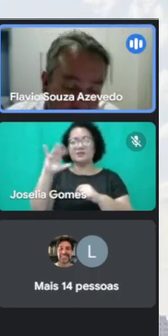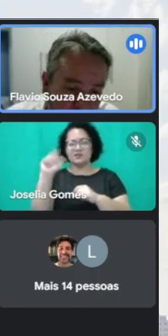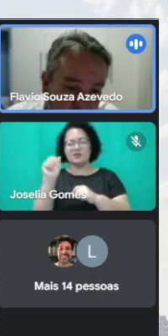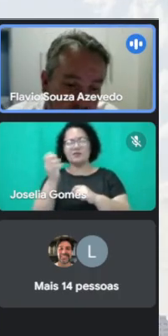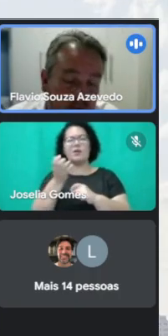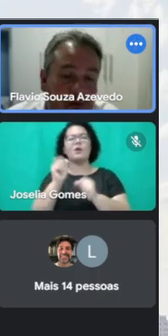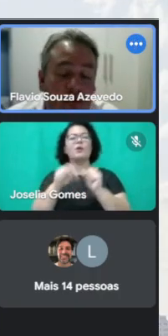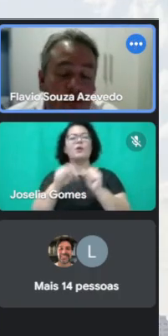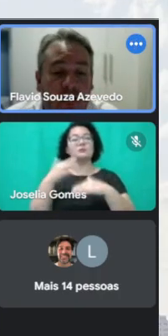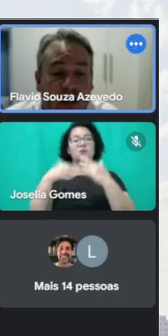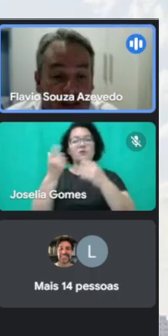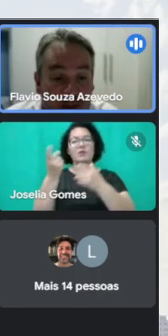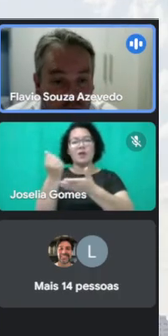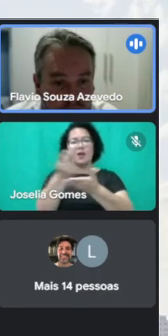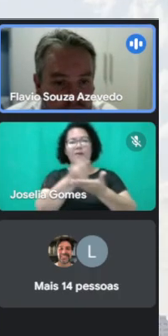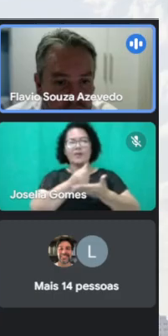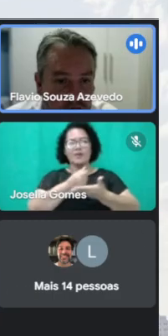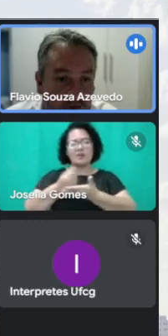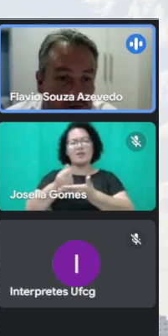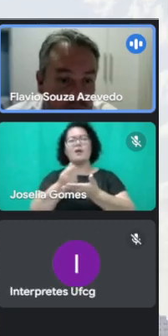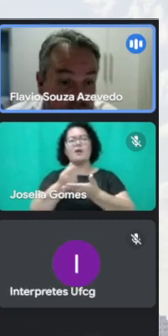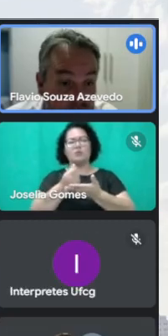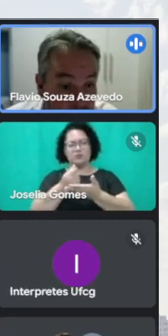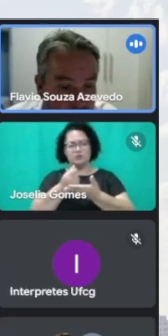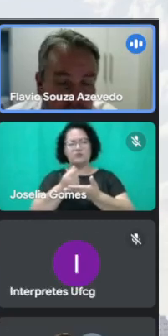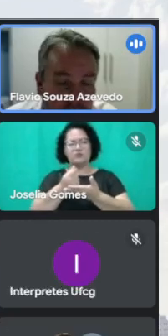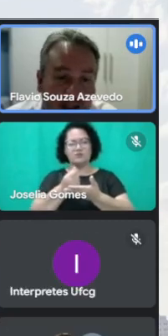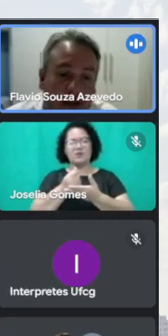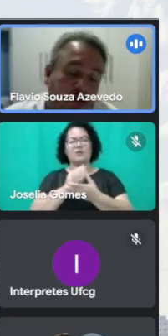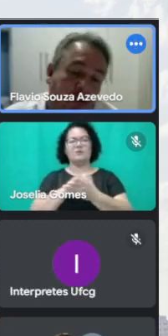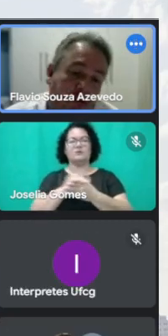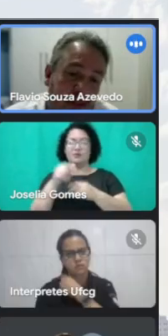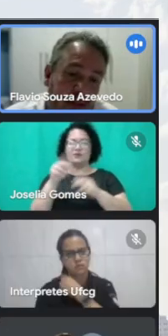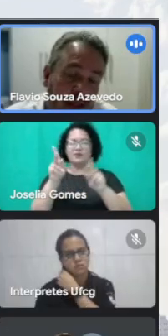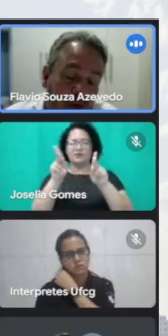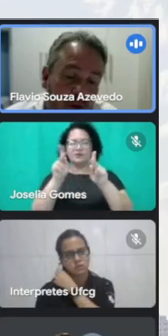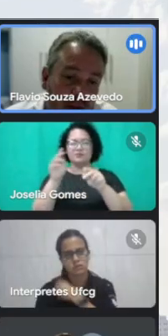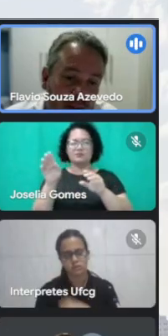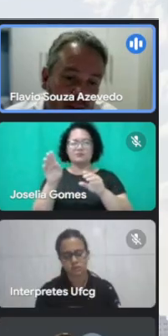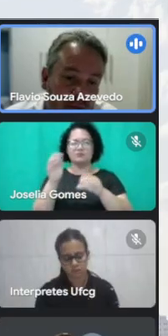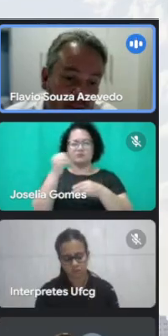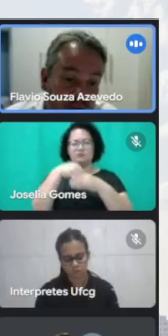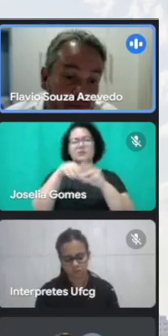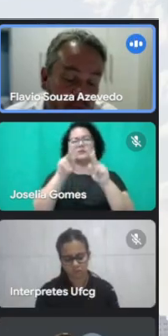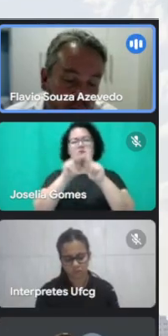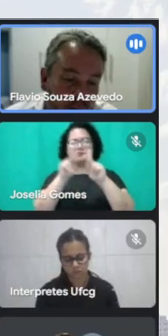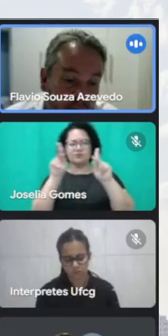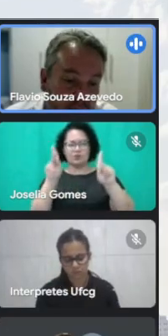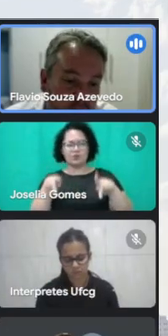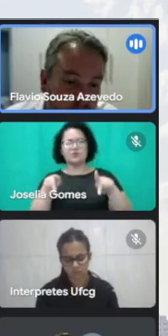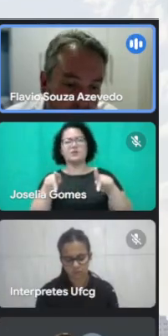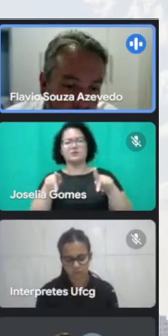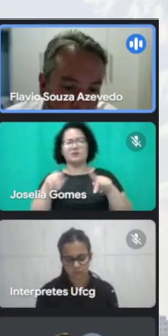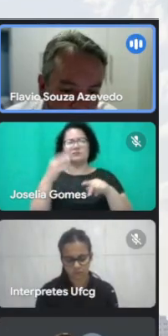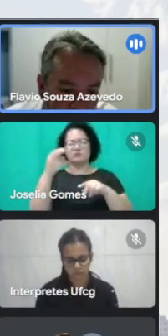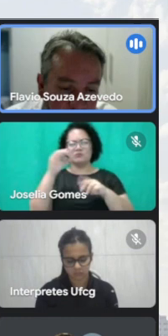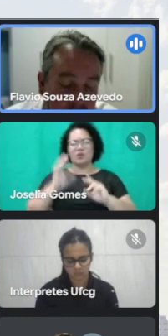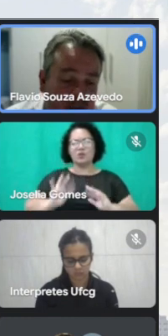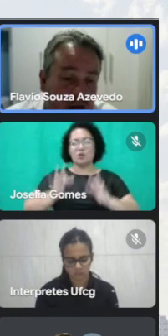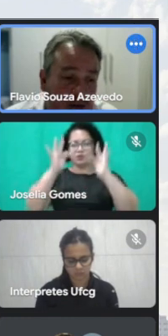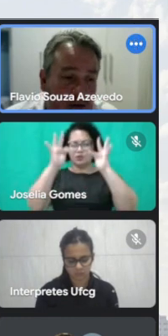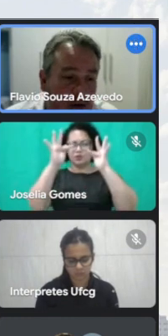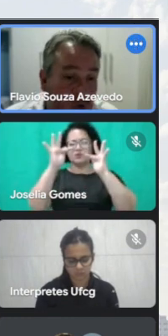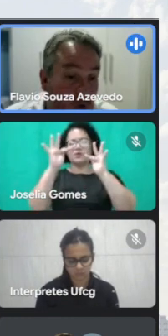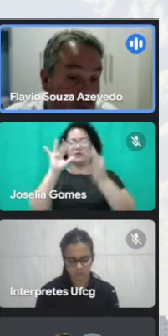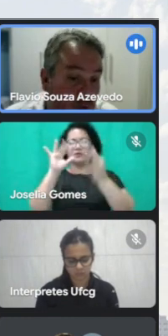em Recife, esse projeto Sítio Nova do Ministério lá de Ciência e Tecnologia foi implantado pela